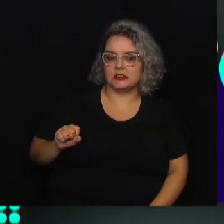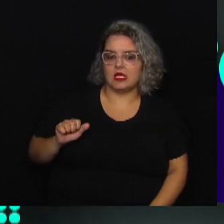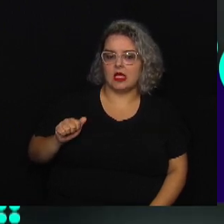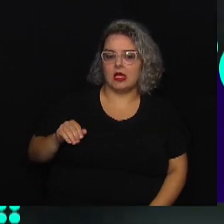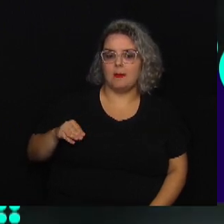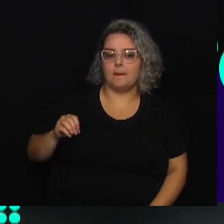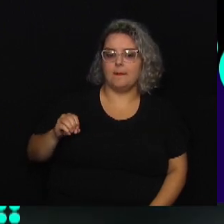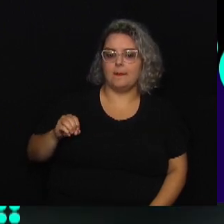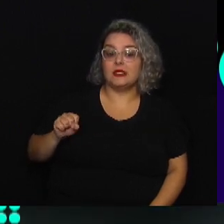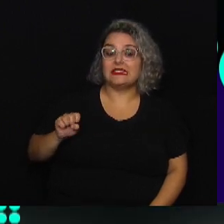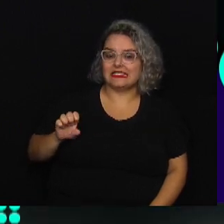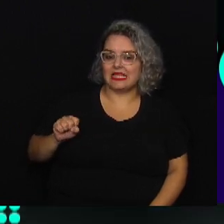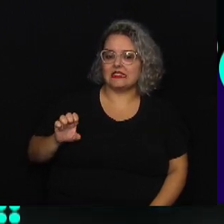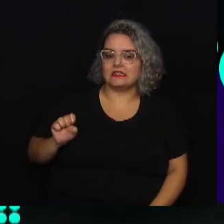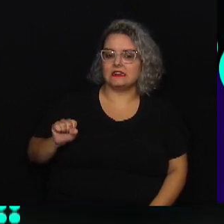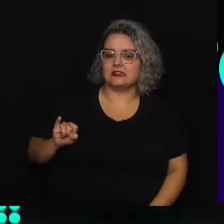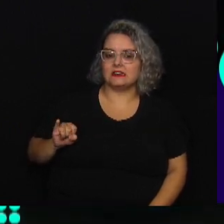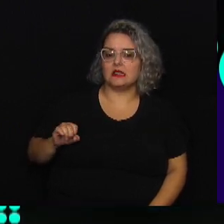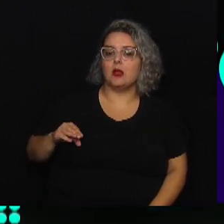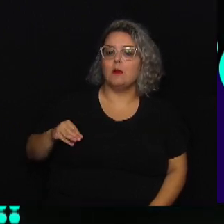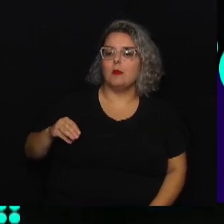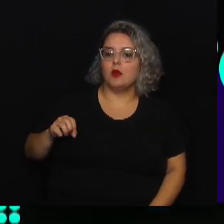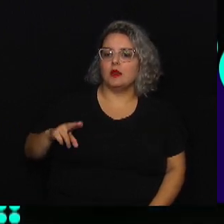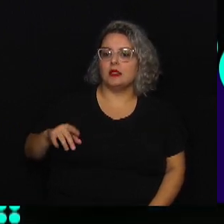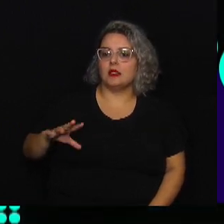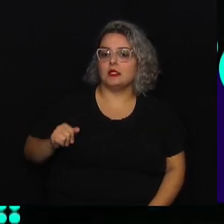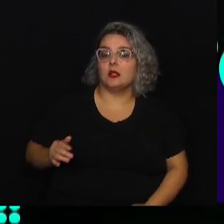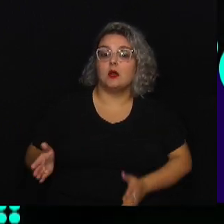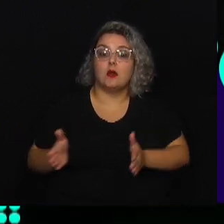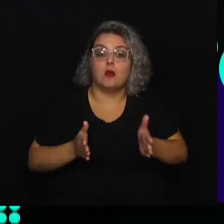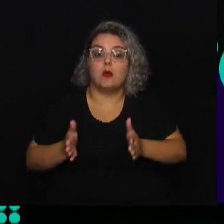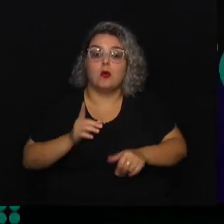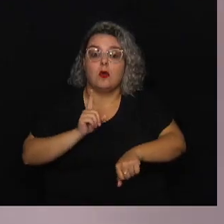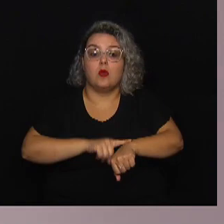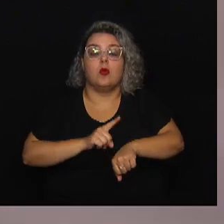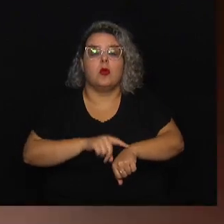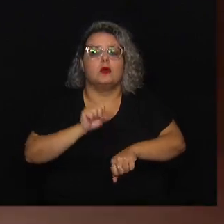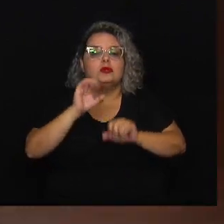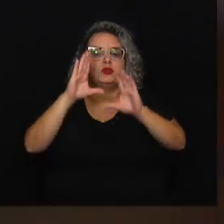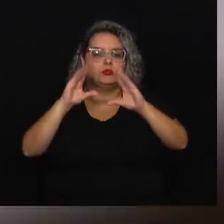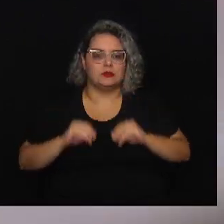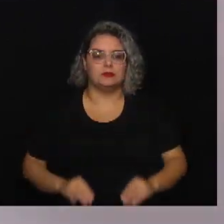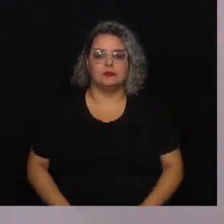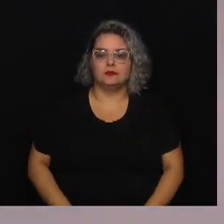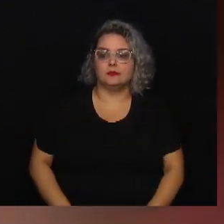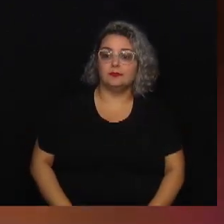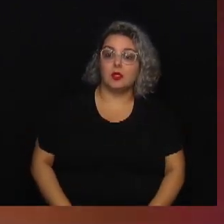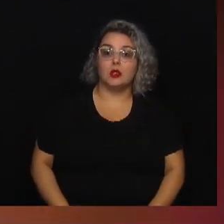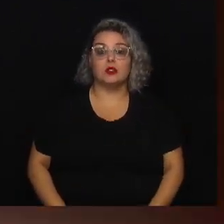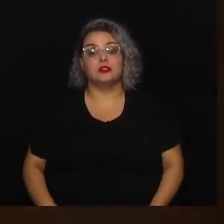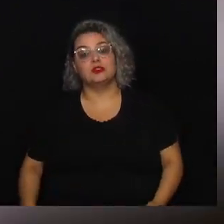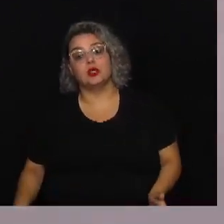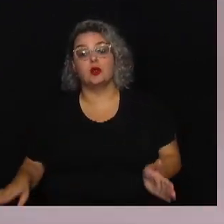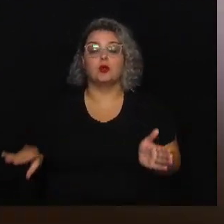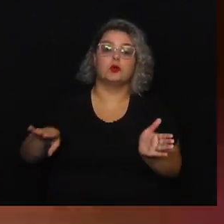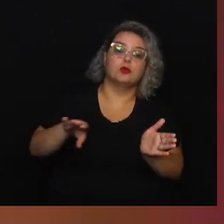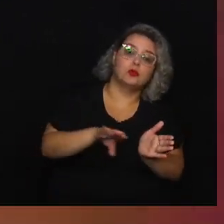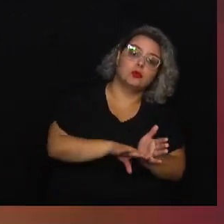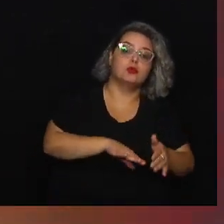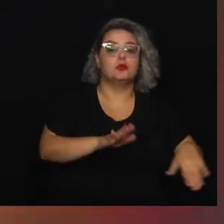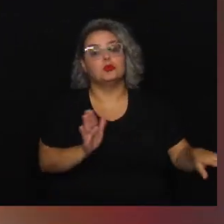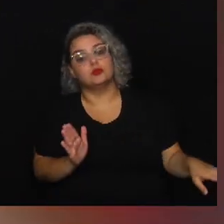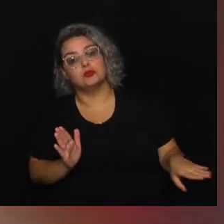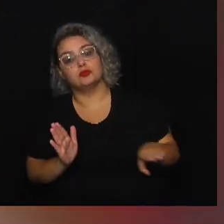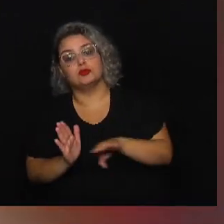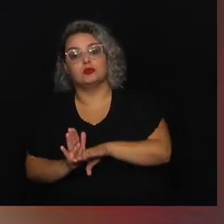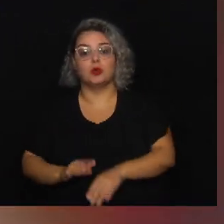espetáculo, aquele momento em que a sessão começa às 8 da noite. Chegou, Circo Teatro do